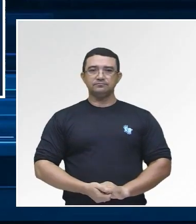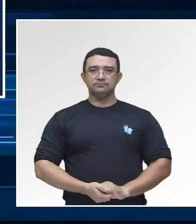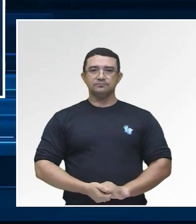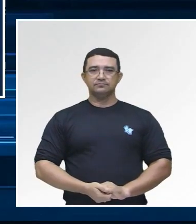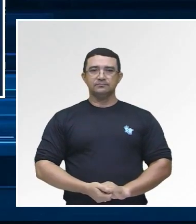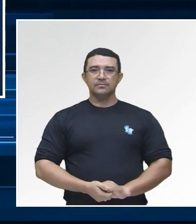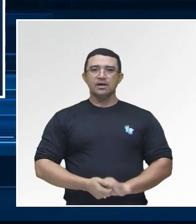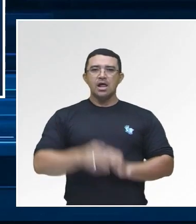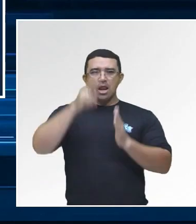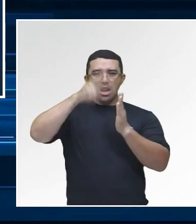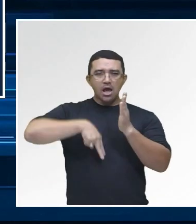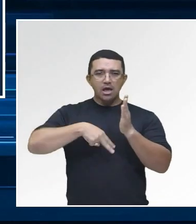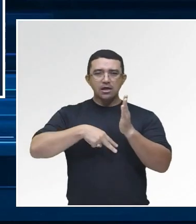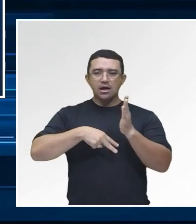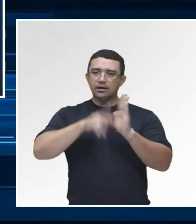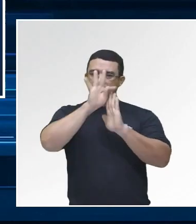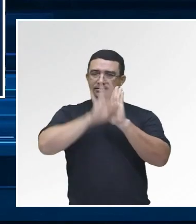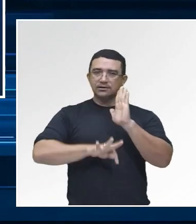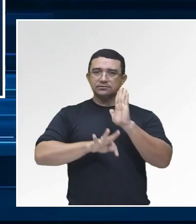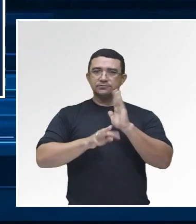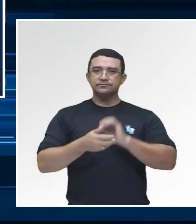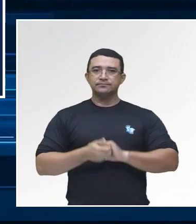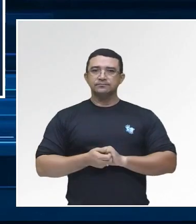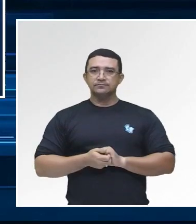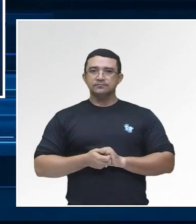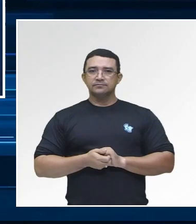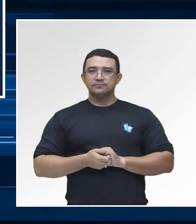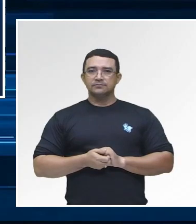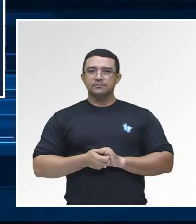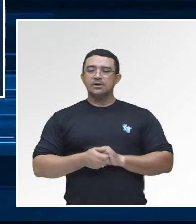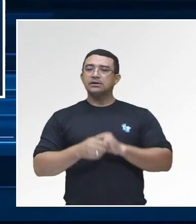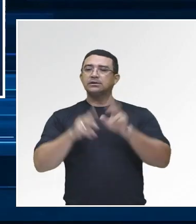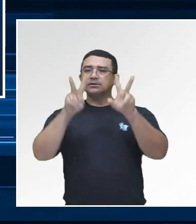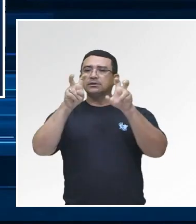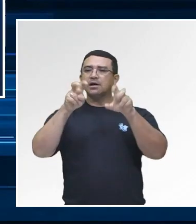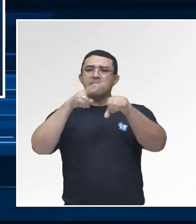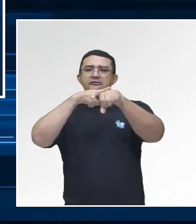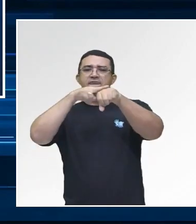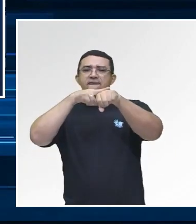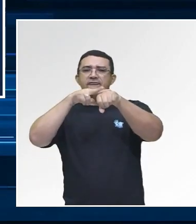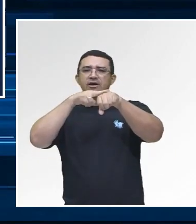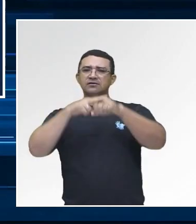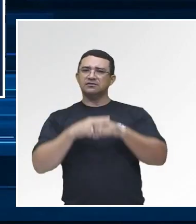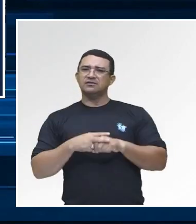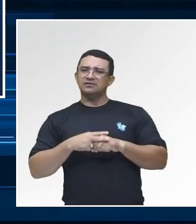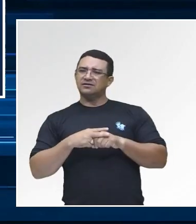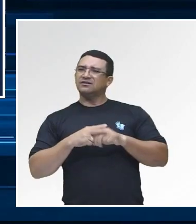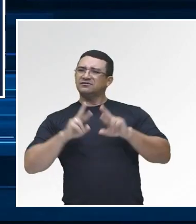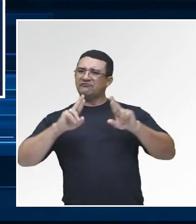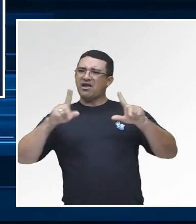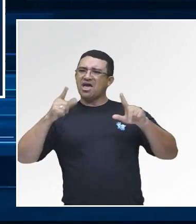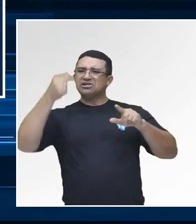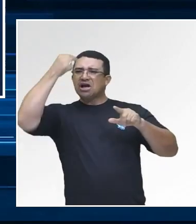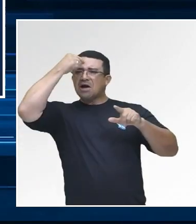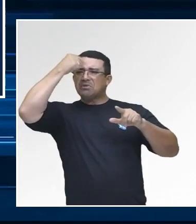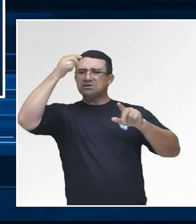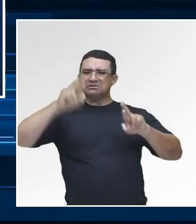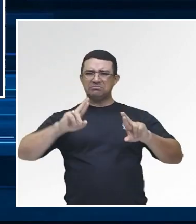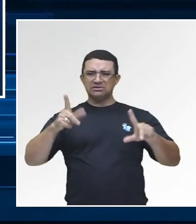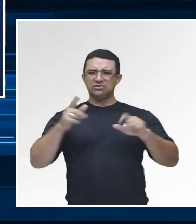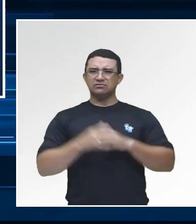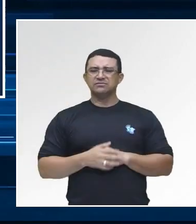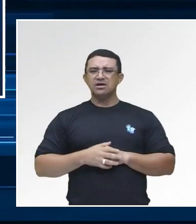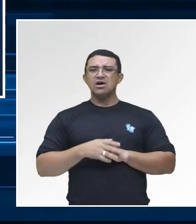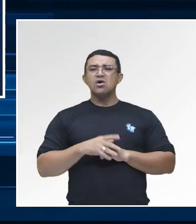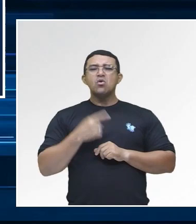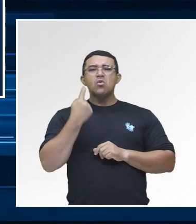Leia o texto a seguir, né? O verde estranha a cabeça das pessoas. Uma